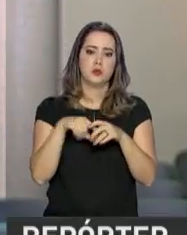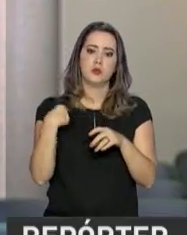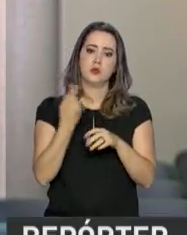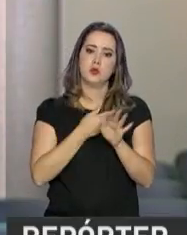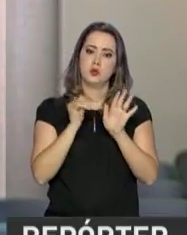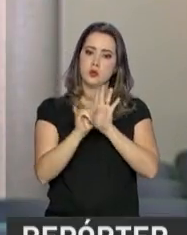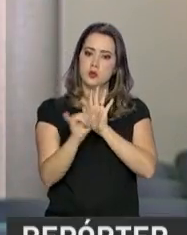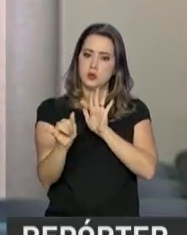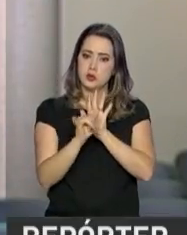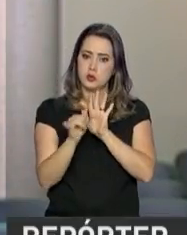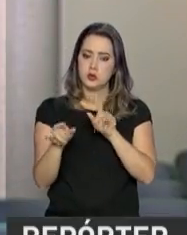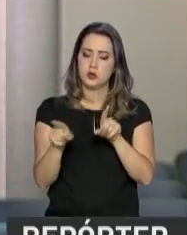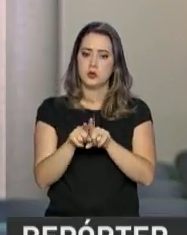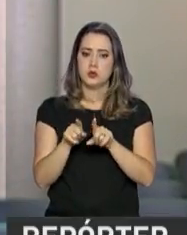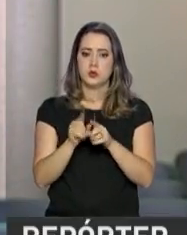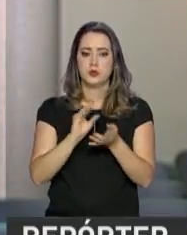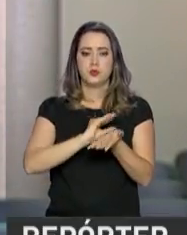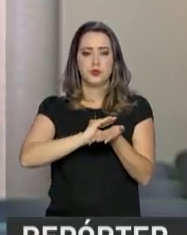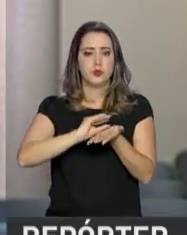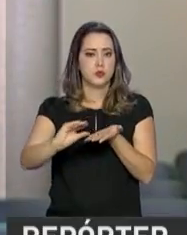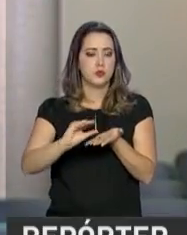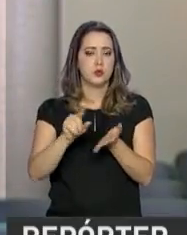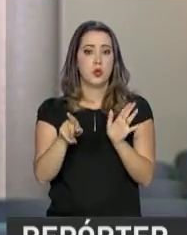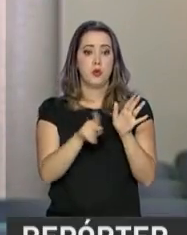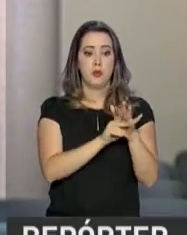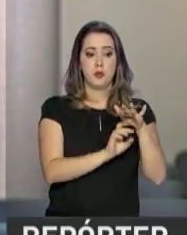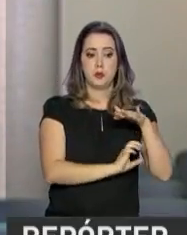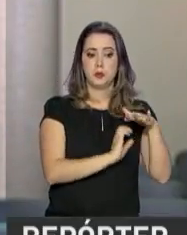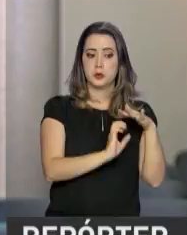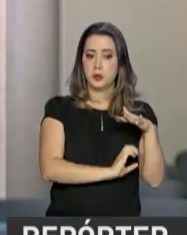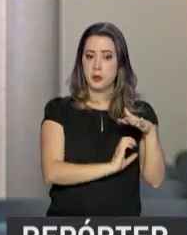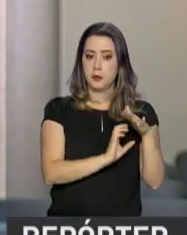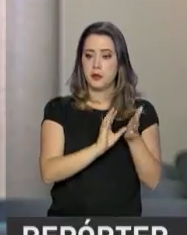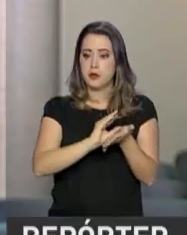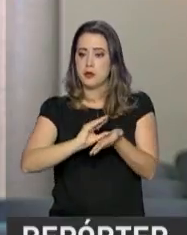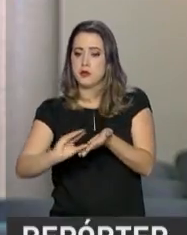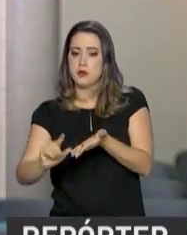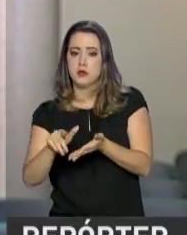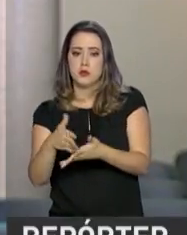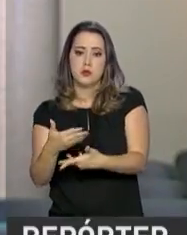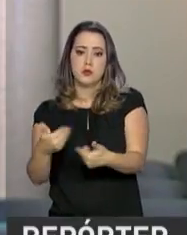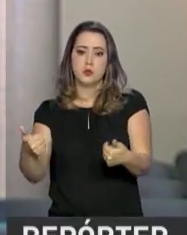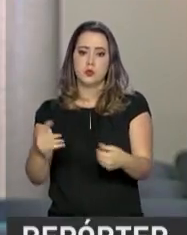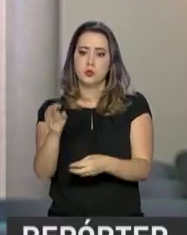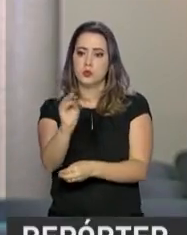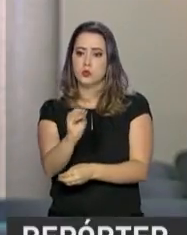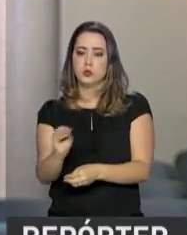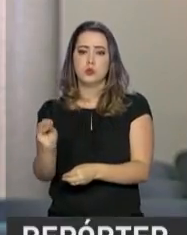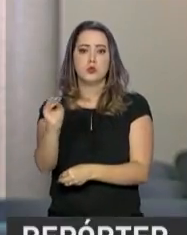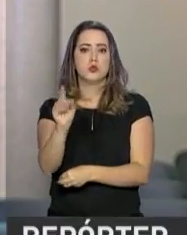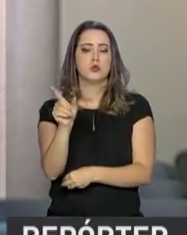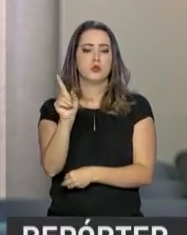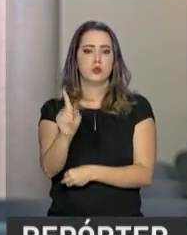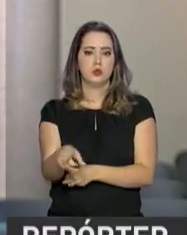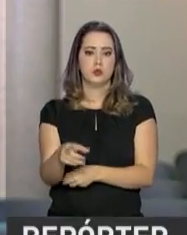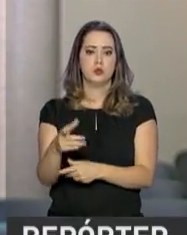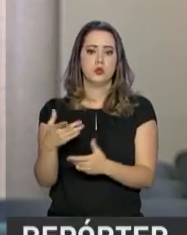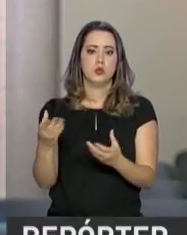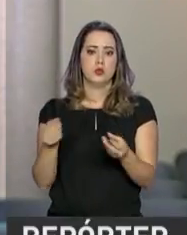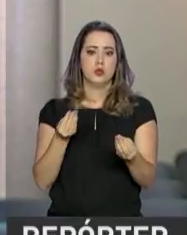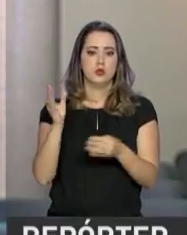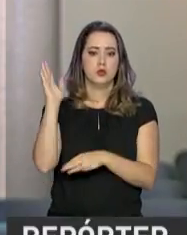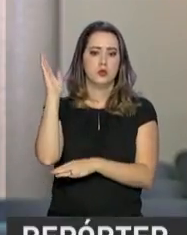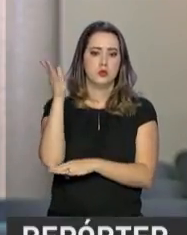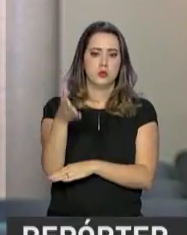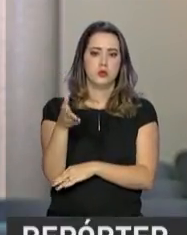editais está previsto o investimento por parte do concessionário na melhoria dos dois meios de hospedagem